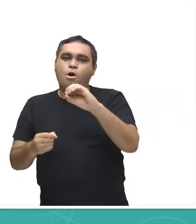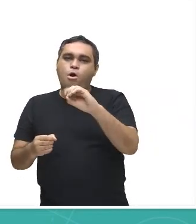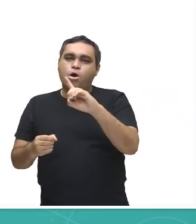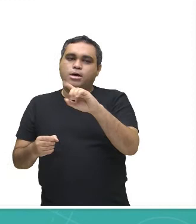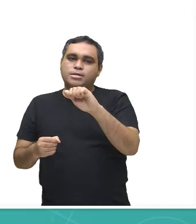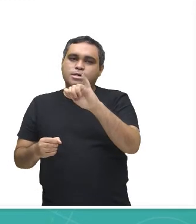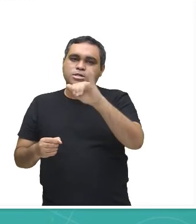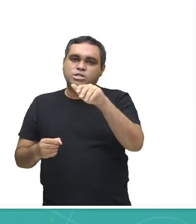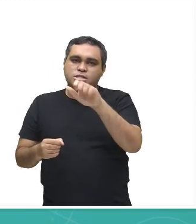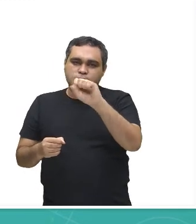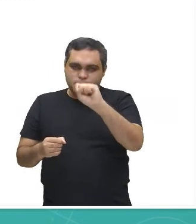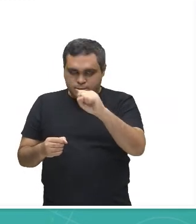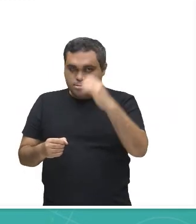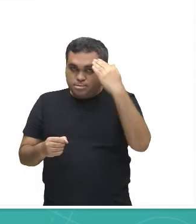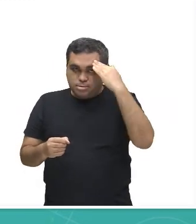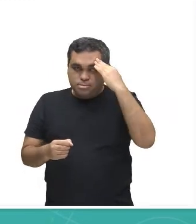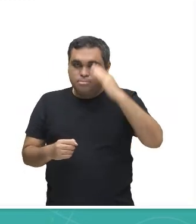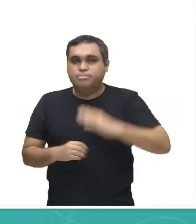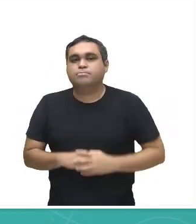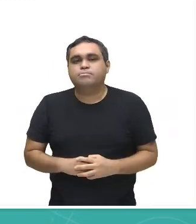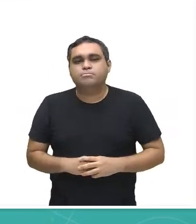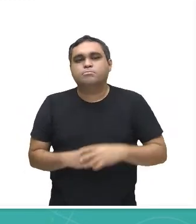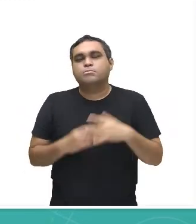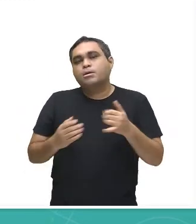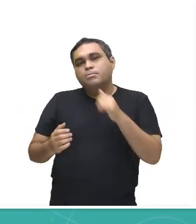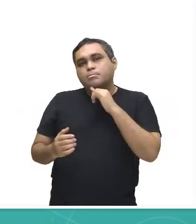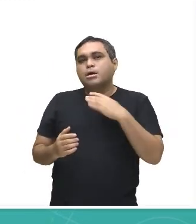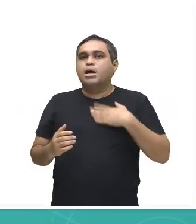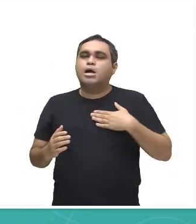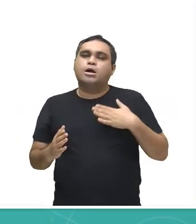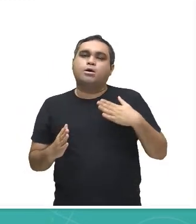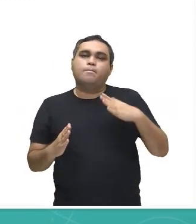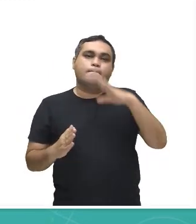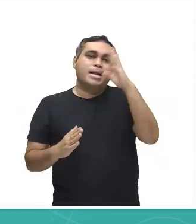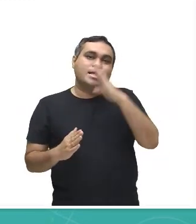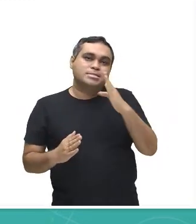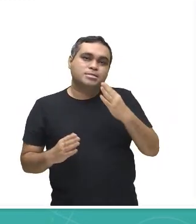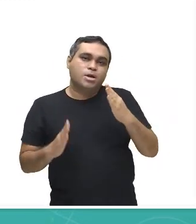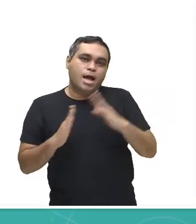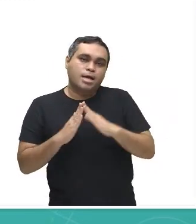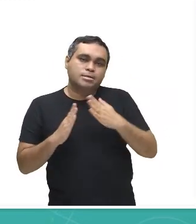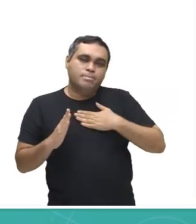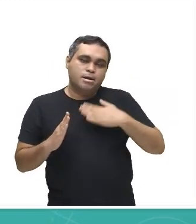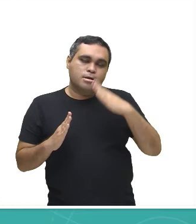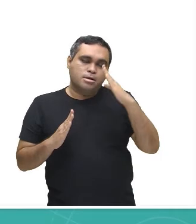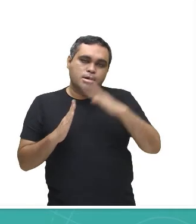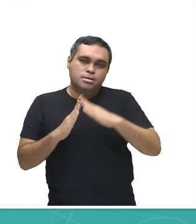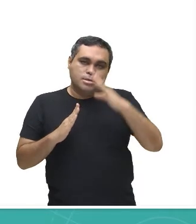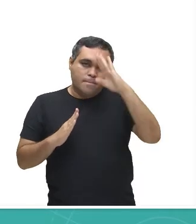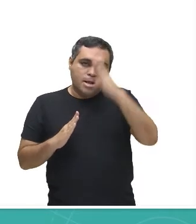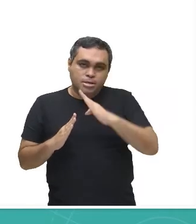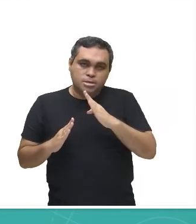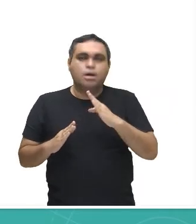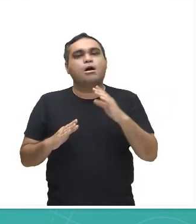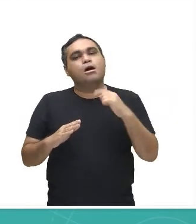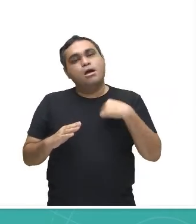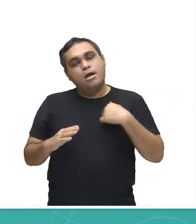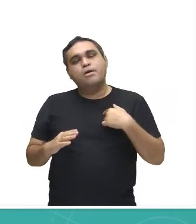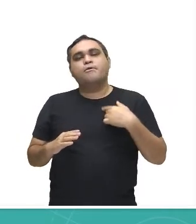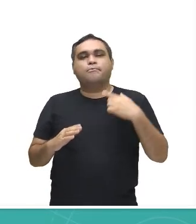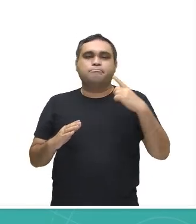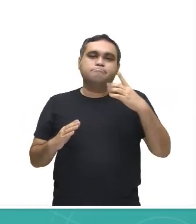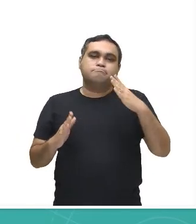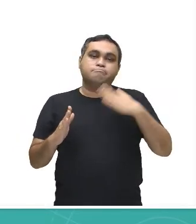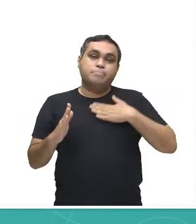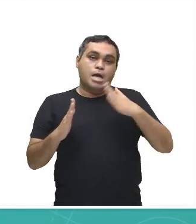live in Brazil. Então, eu moro no Brasil. Então, a preposição que eu vou utilizar aqui será a preposition in. Certo, gente?